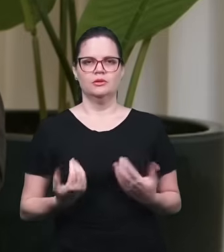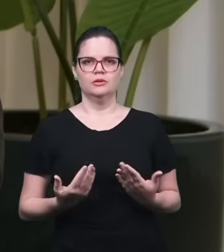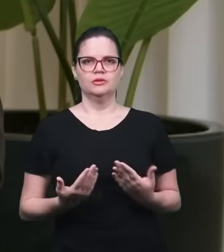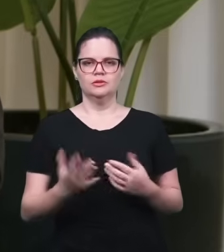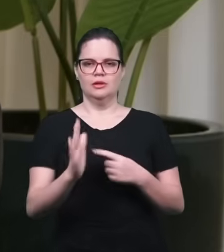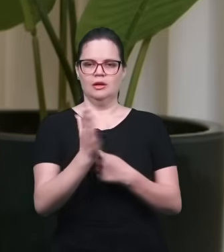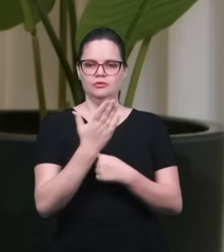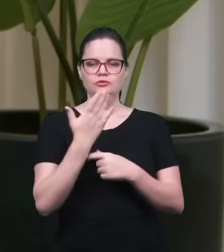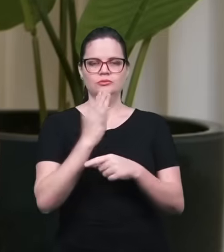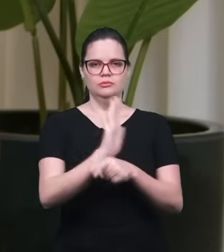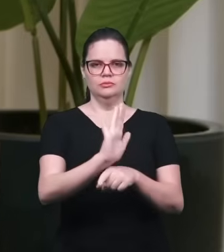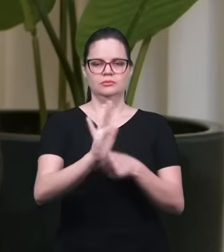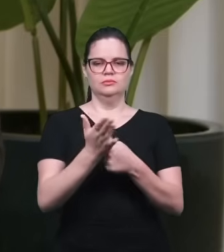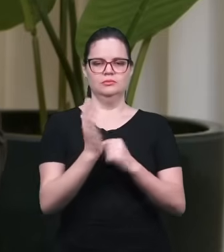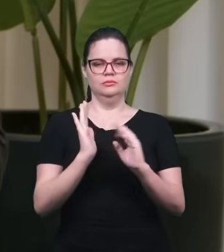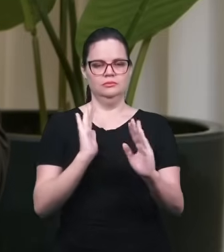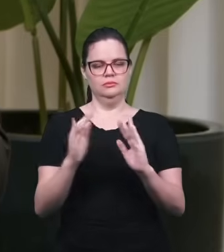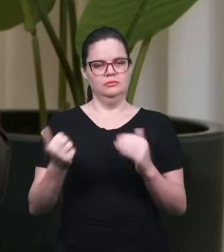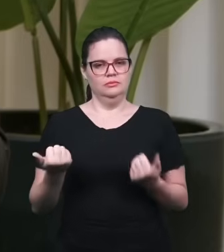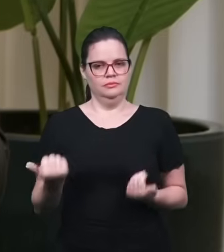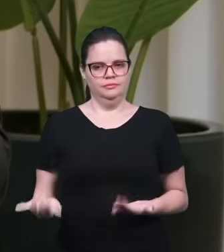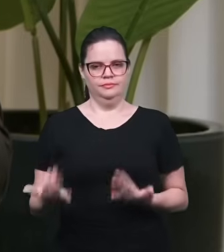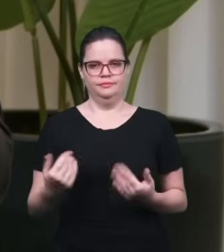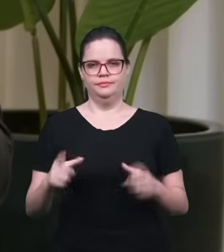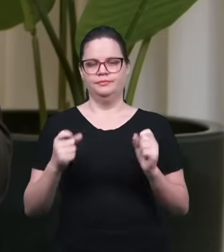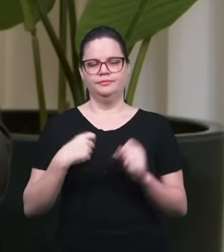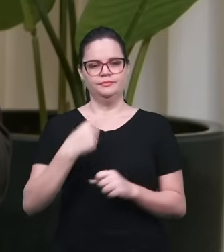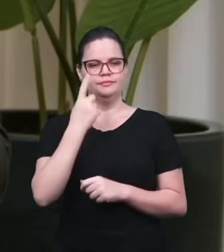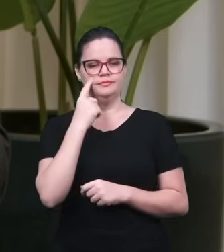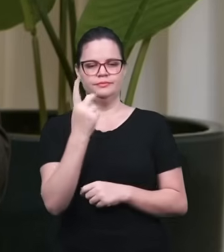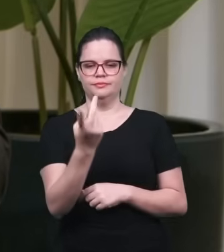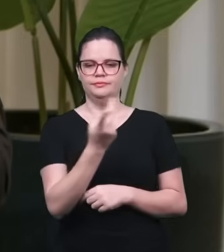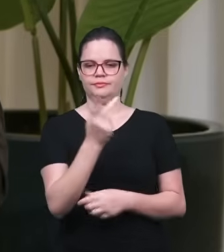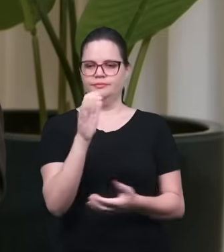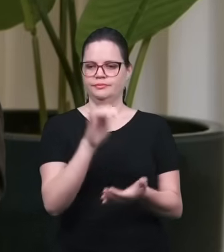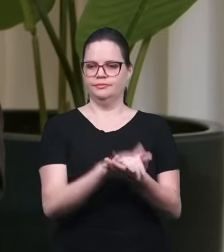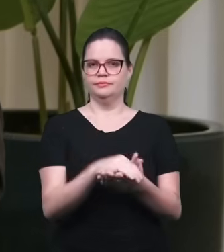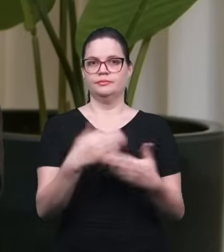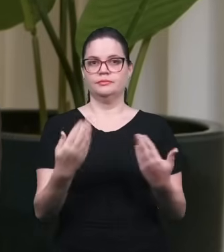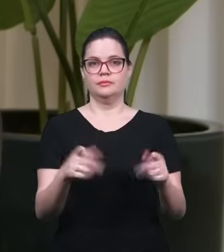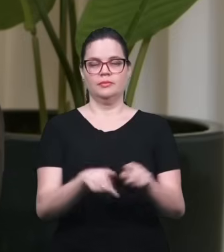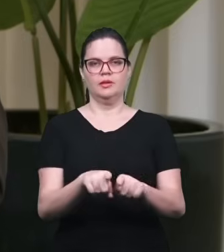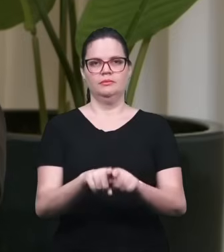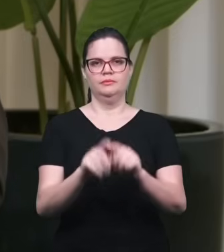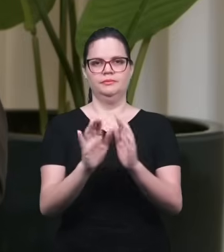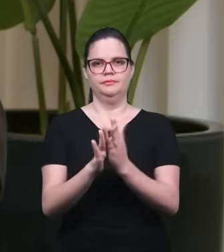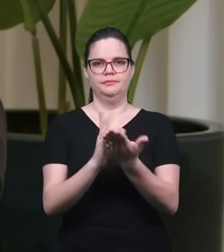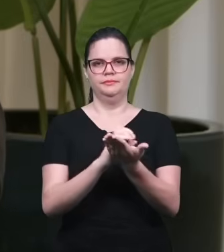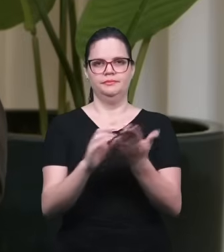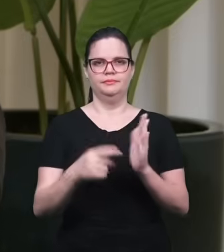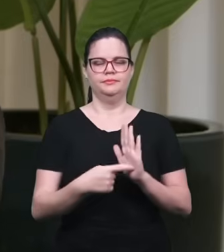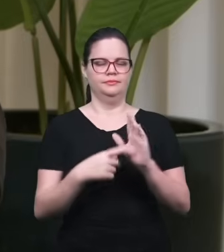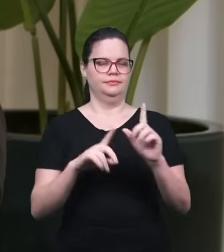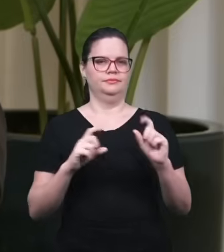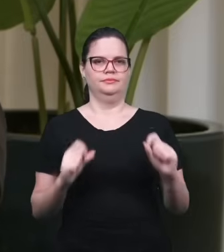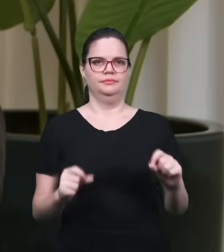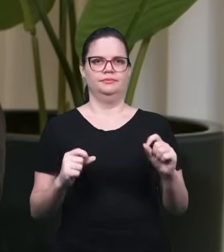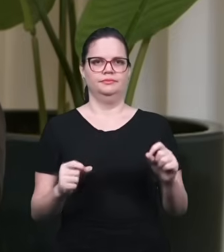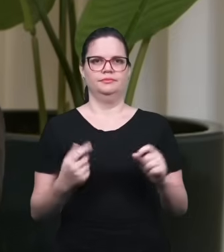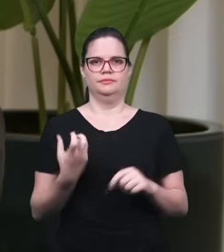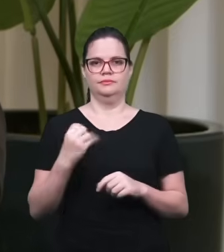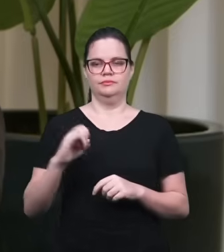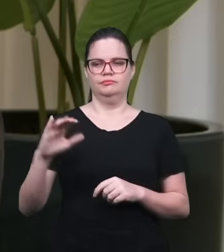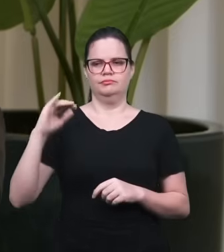te auxiliando nessa fase. Você tem referências de casais na presença do Senhor. A própria Bíblia diz, né, Daniel, que aqueles